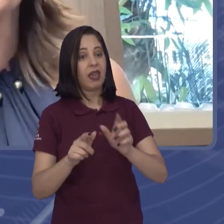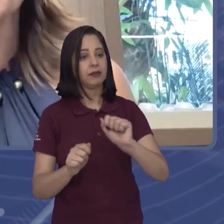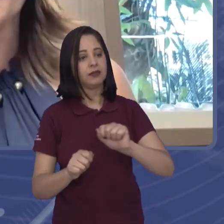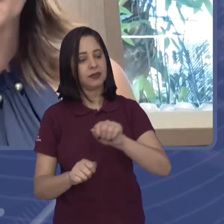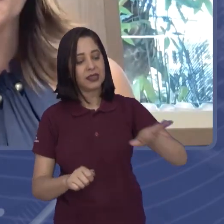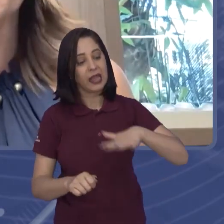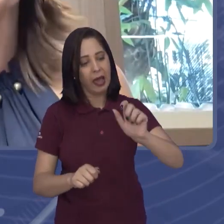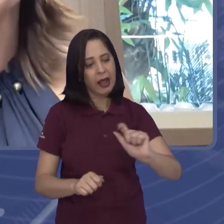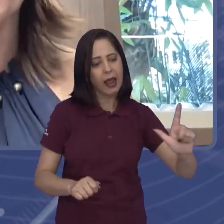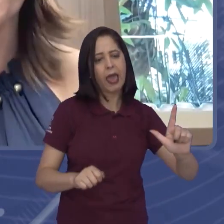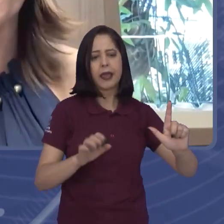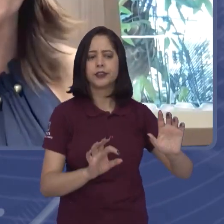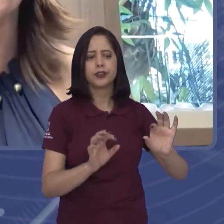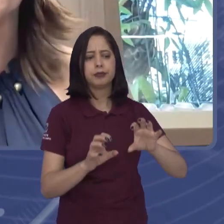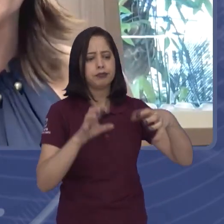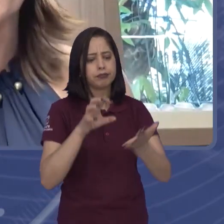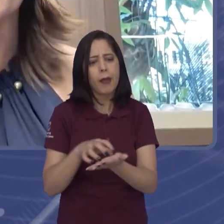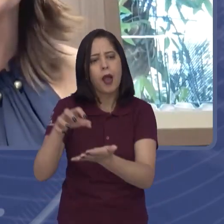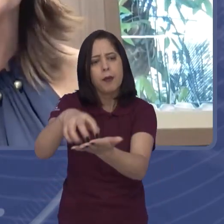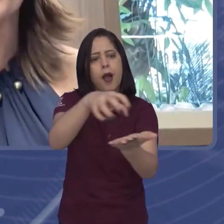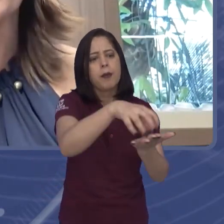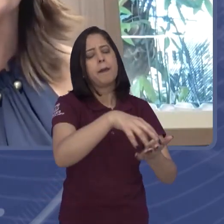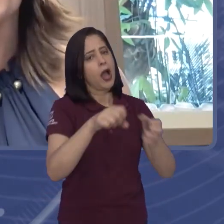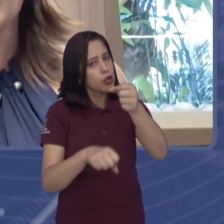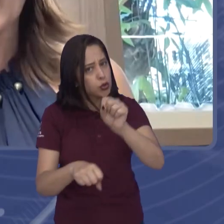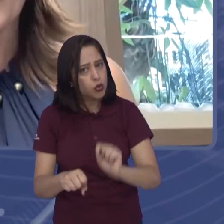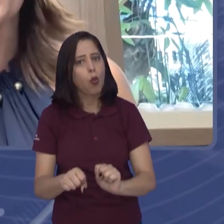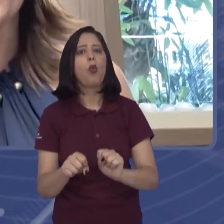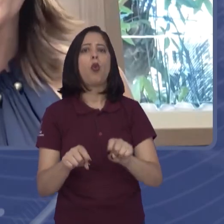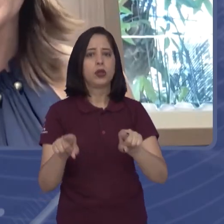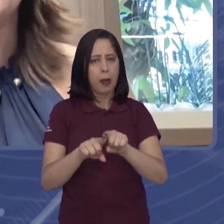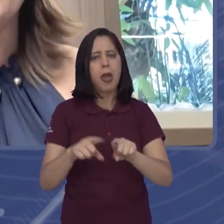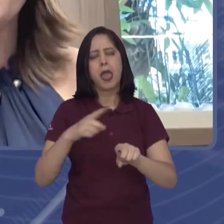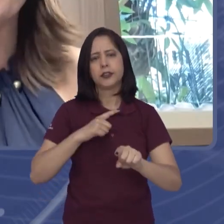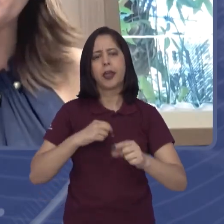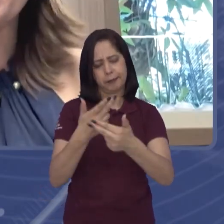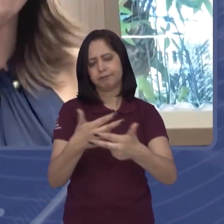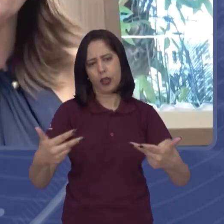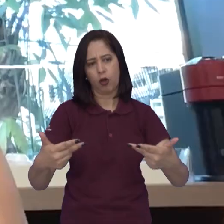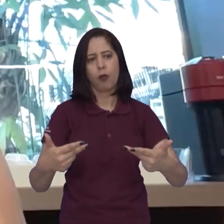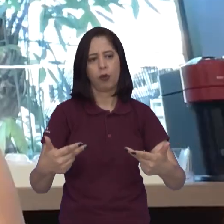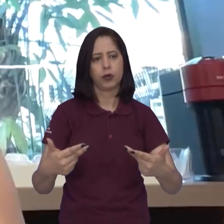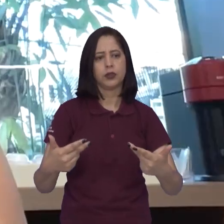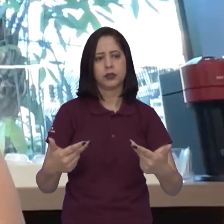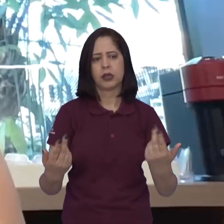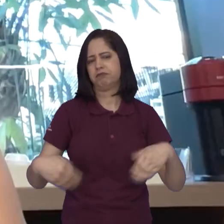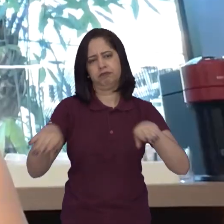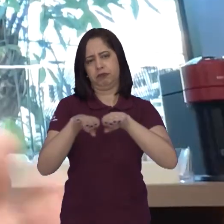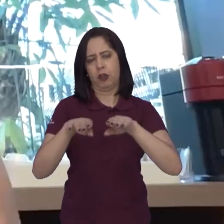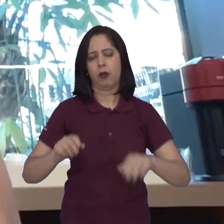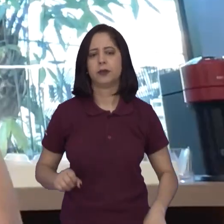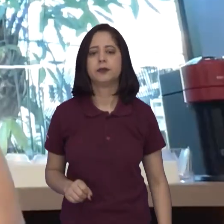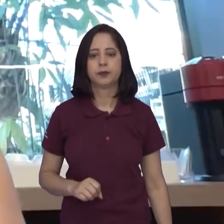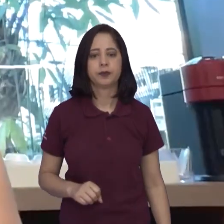também justamente por essa oferta, né, desses produtos e serviços. Exatamente, Dani. Eu acho que também tem um